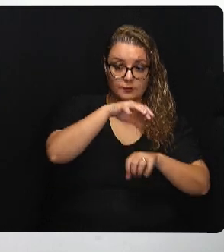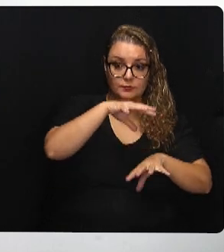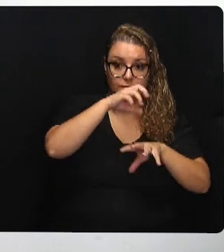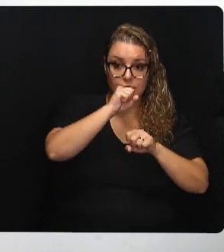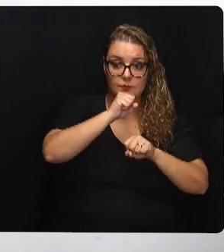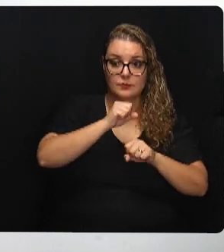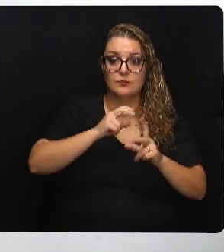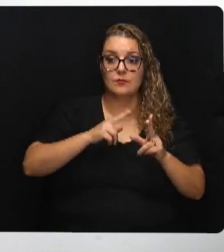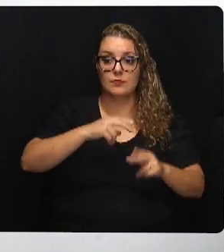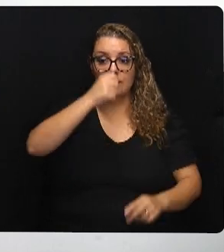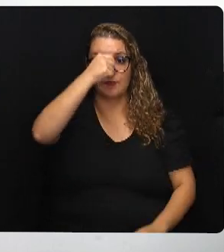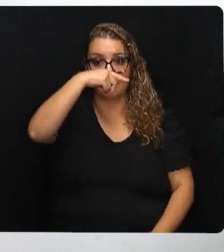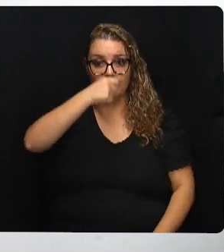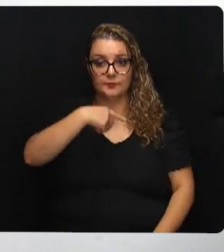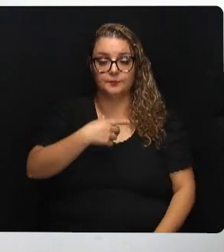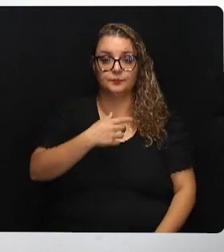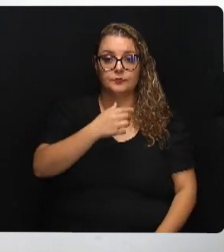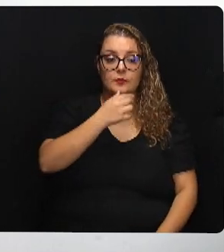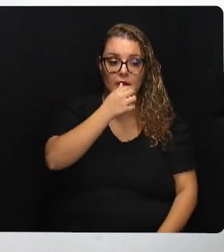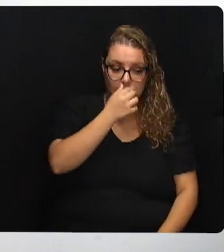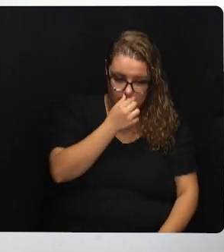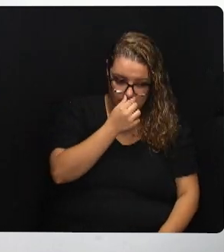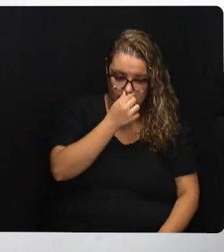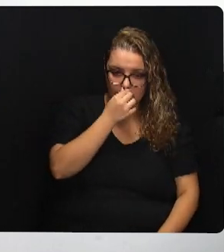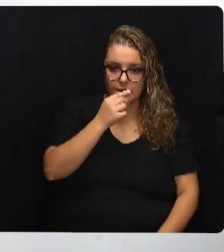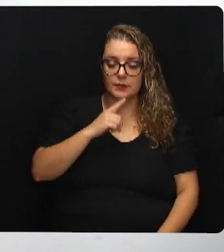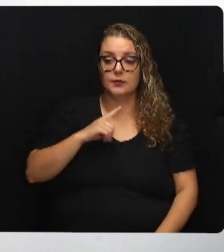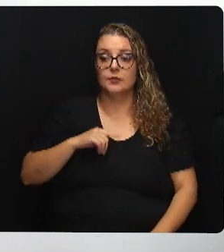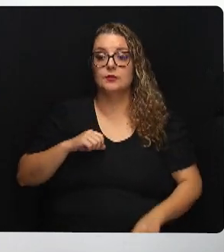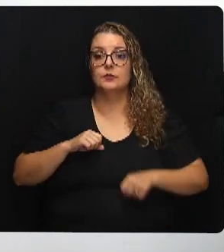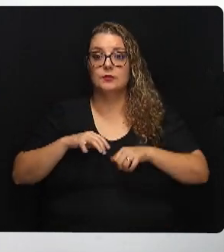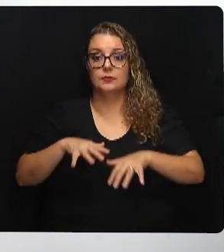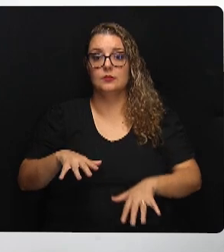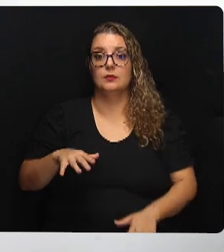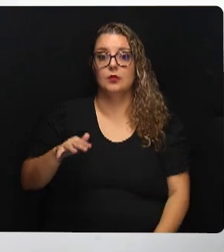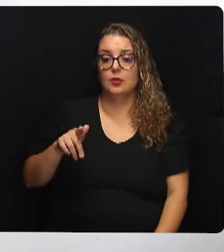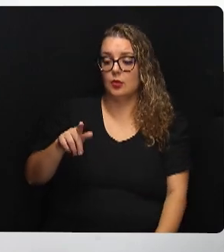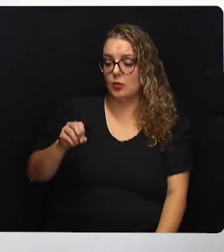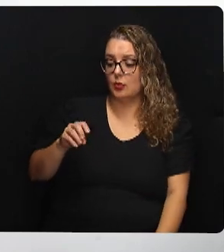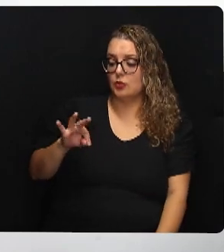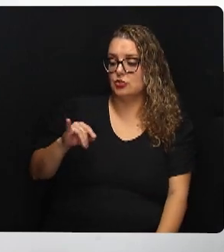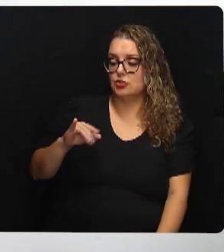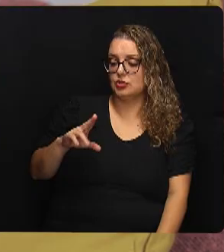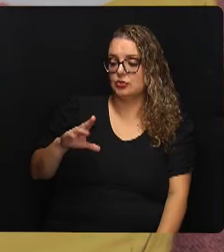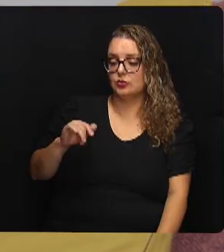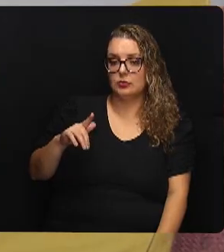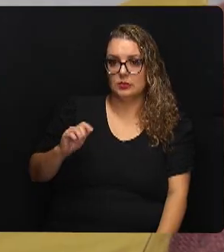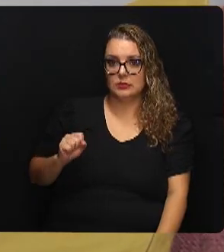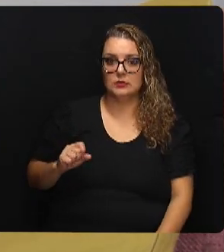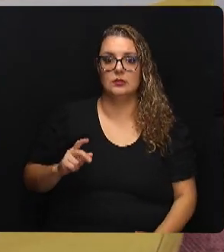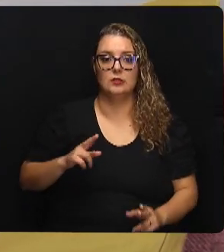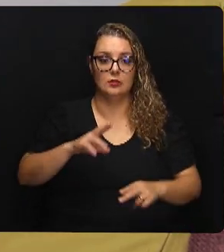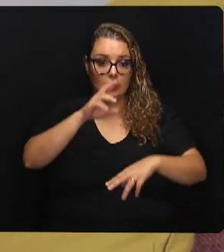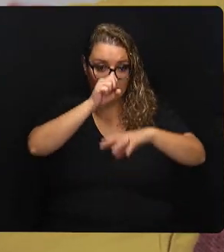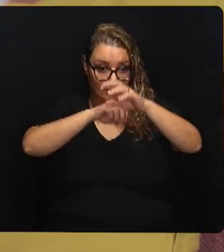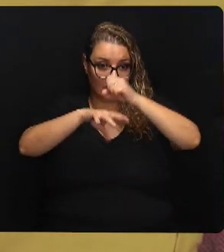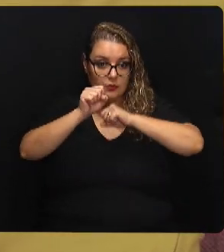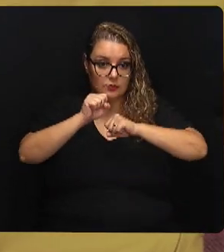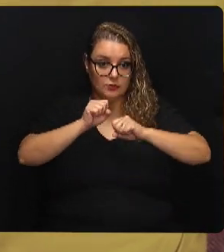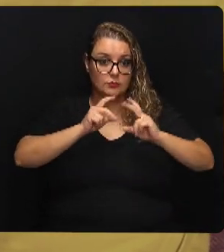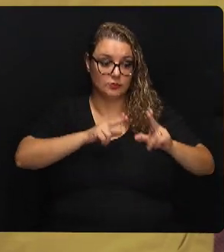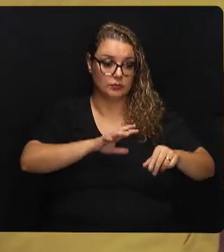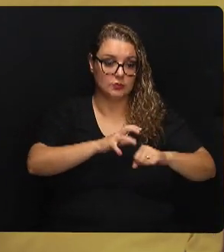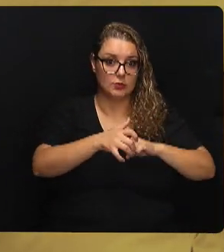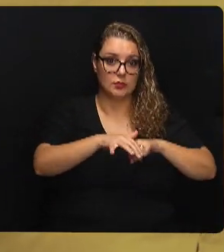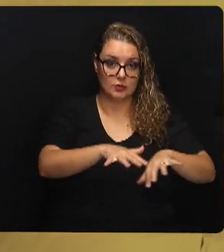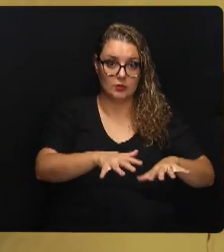viroses respiratórias, como resfriado, gripe, a gente tem a transmissão por gotículas, principalmente, que é como a gente